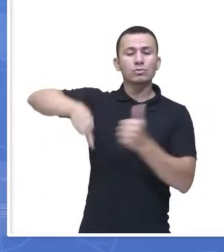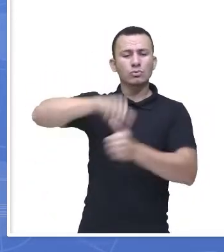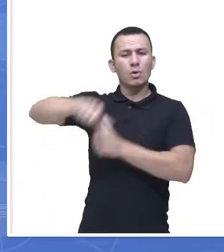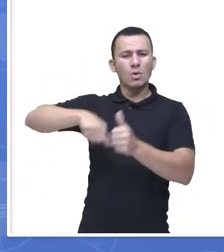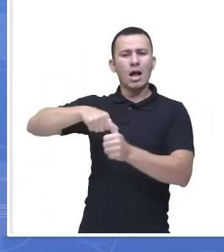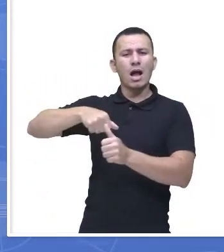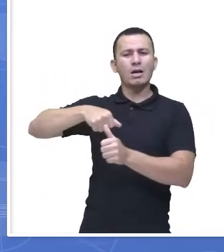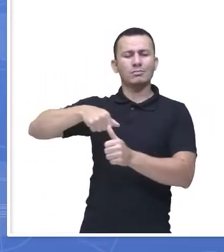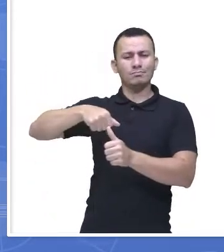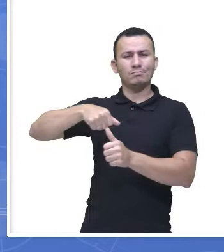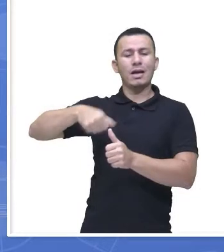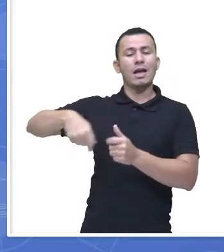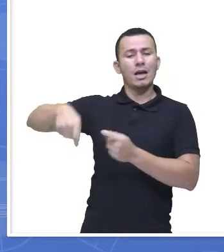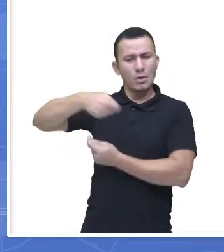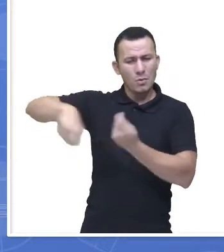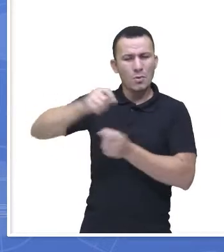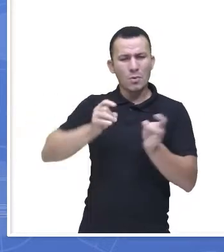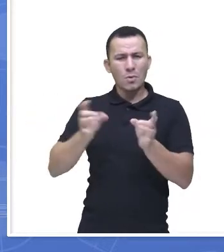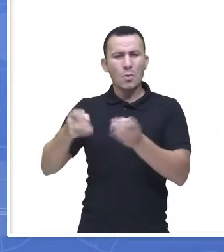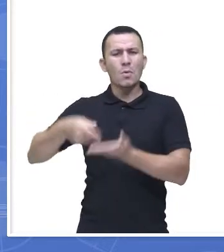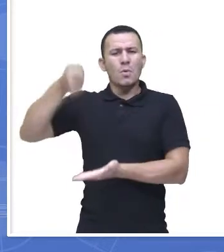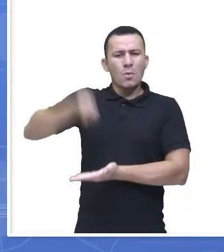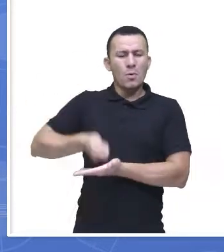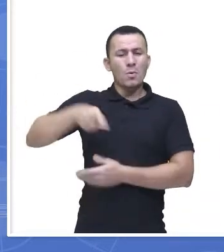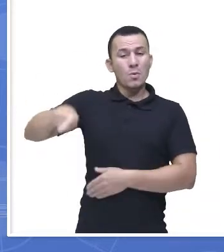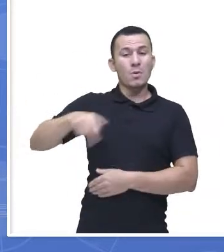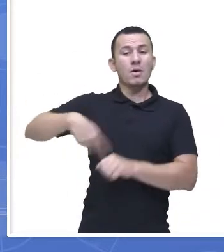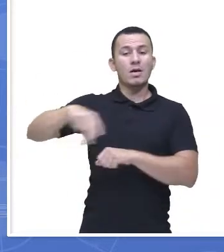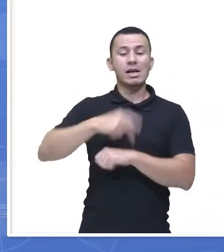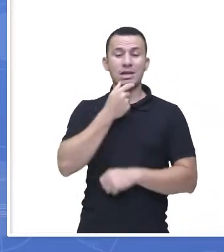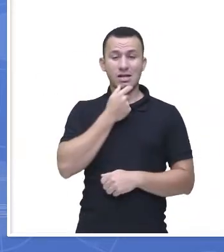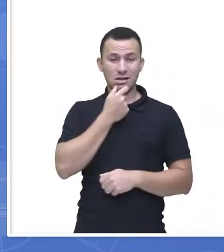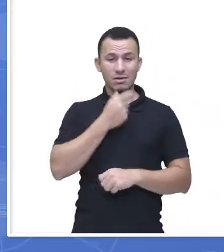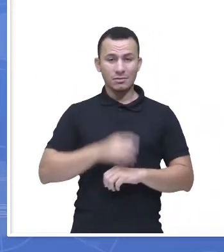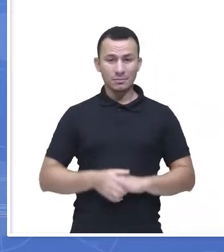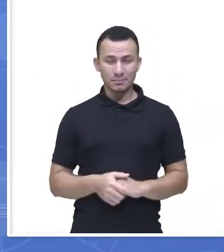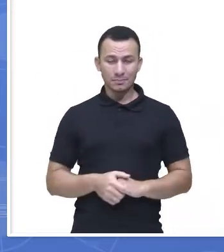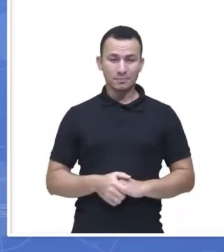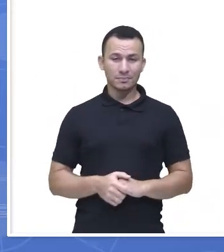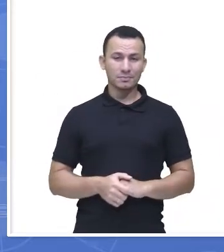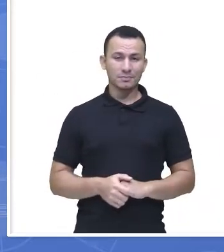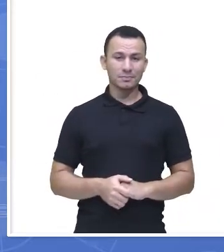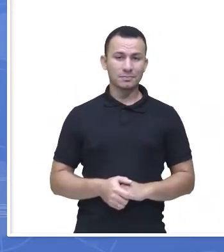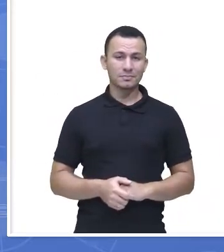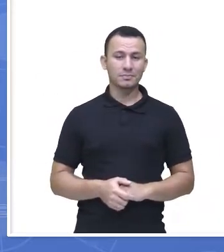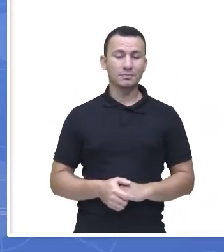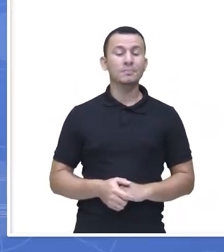monopólio comercial com a Grã-Bretanha na época dos Estados Unidos? Será que sim ou será que não? Ou letra E, a reação dos